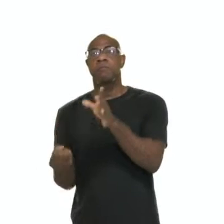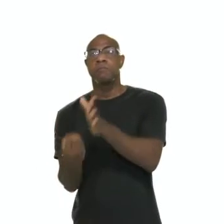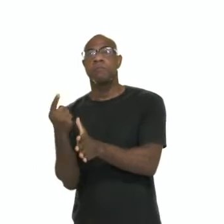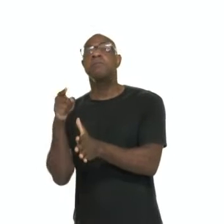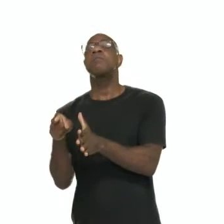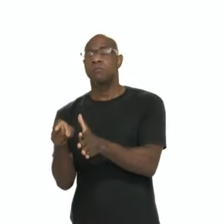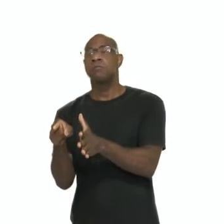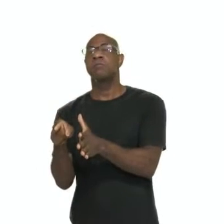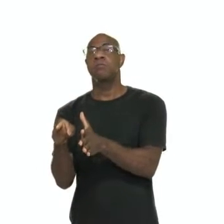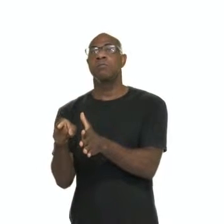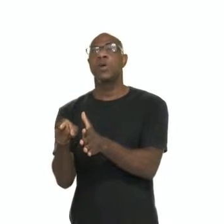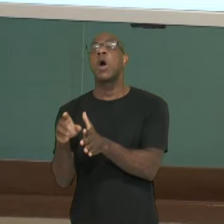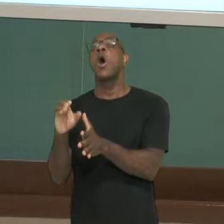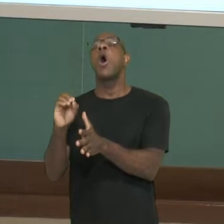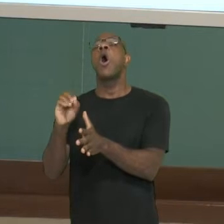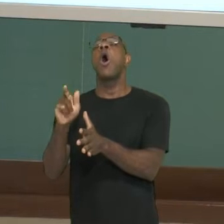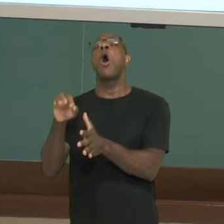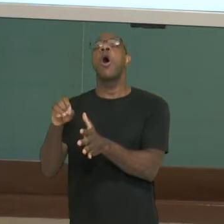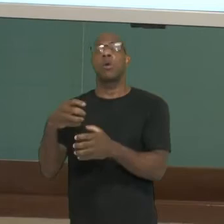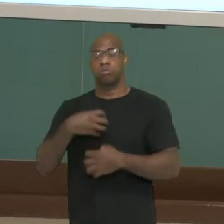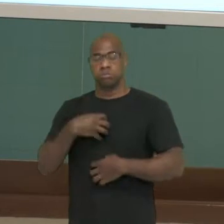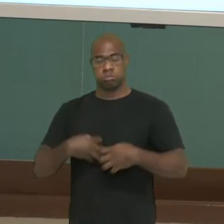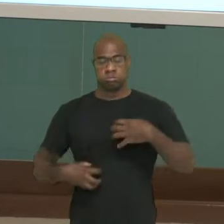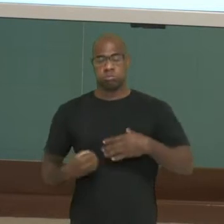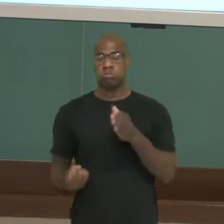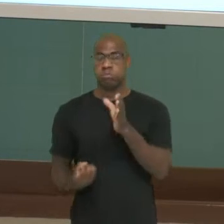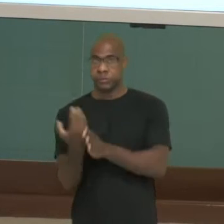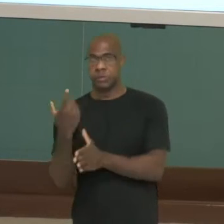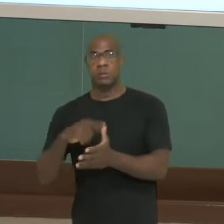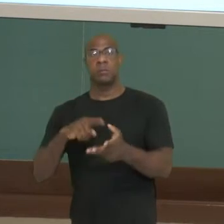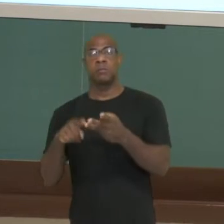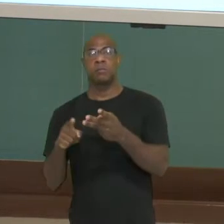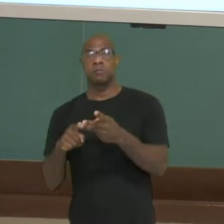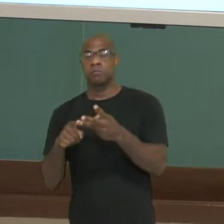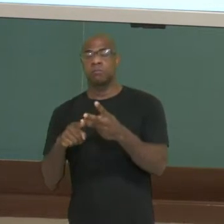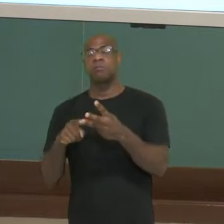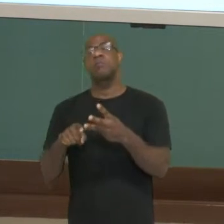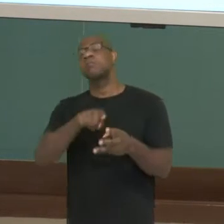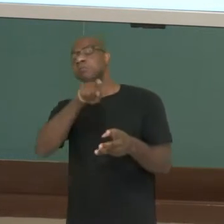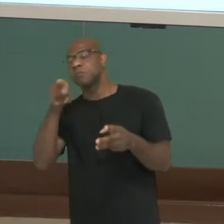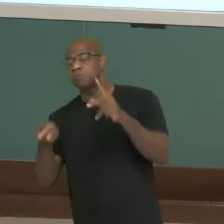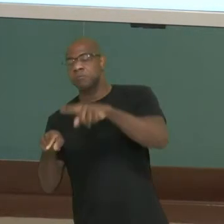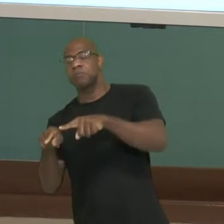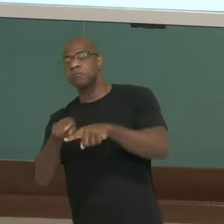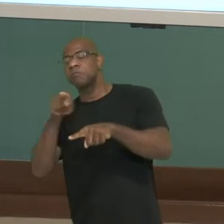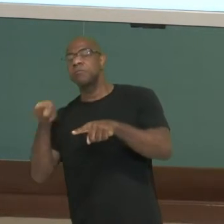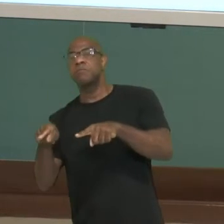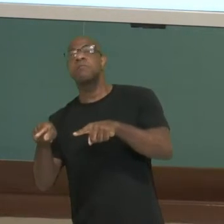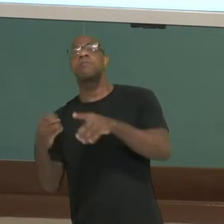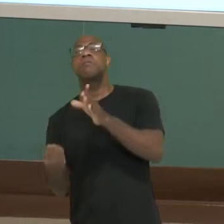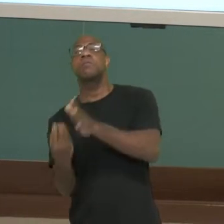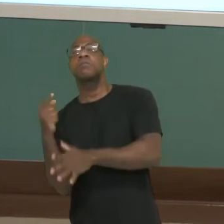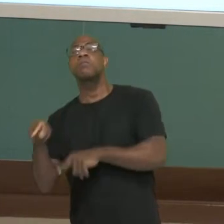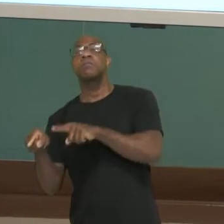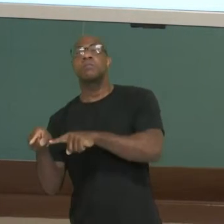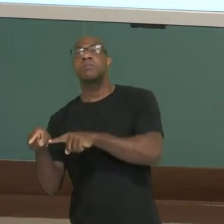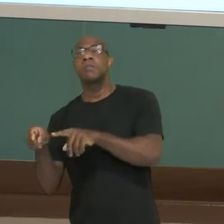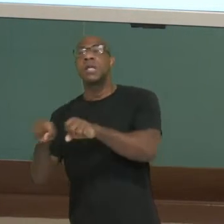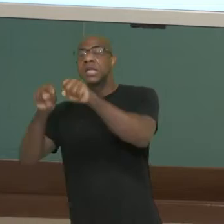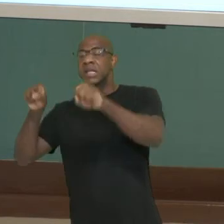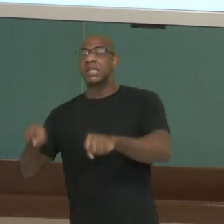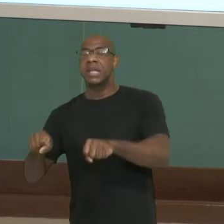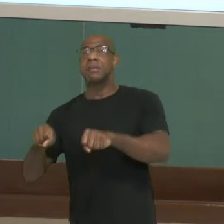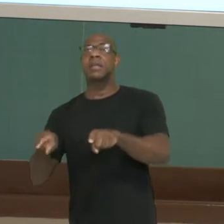de órgãos. Estes órgãos vão dar a formação de